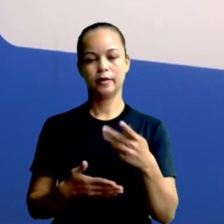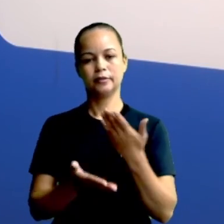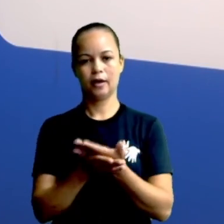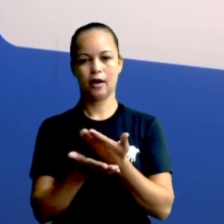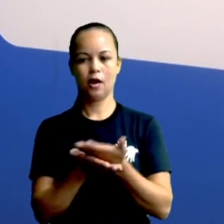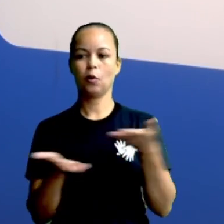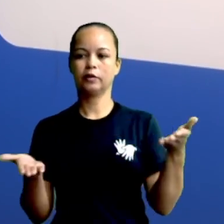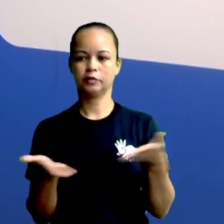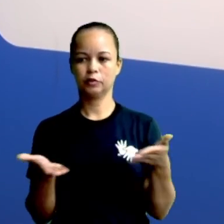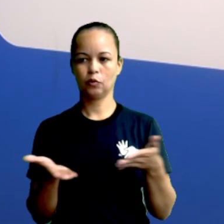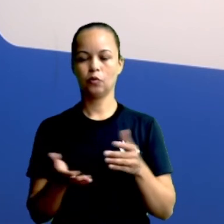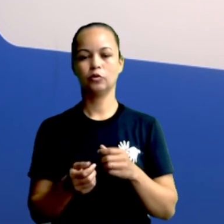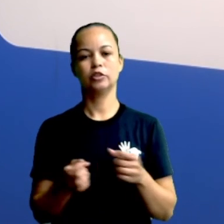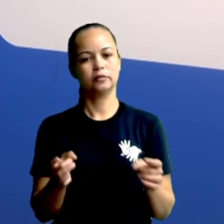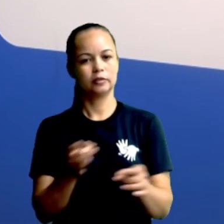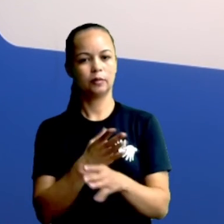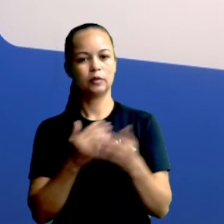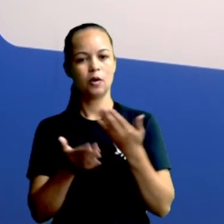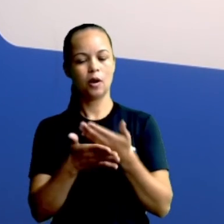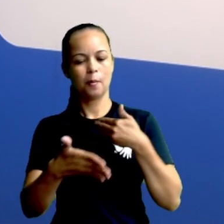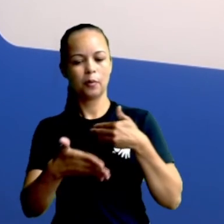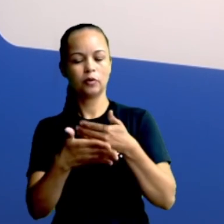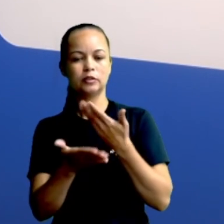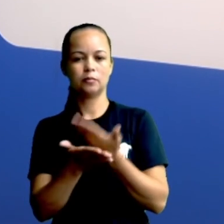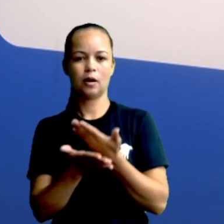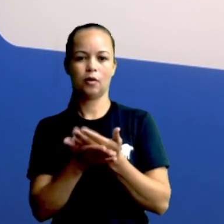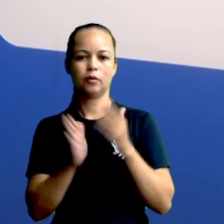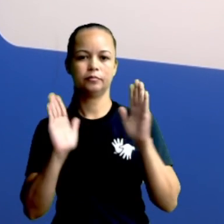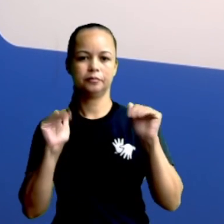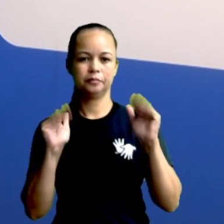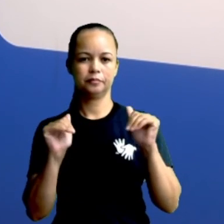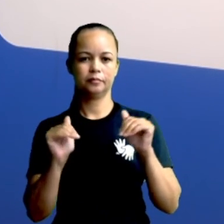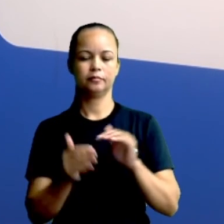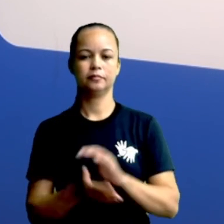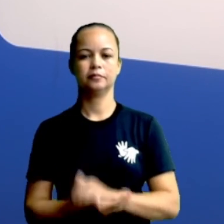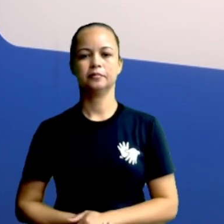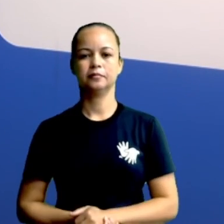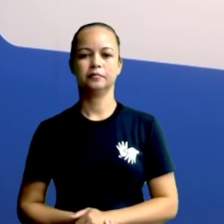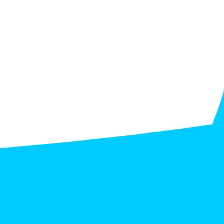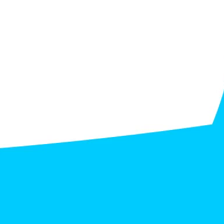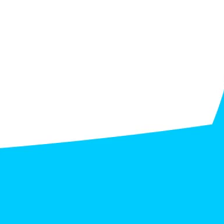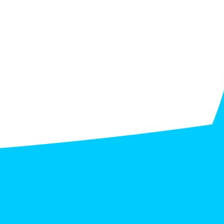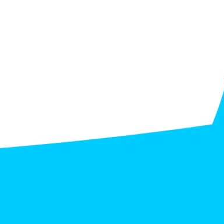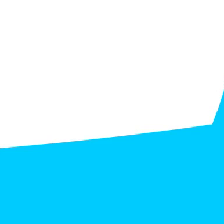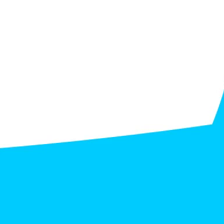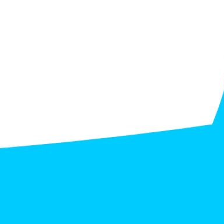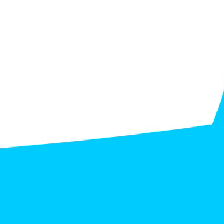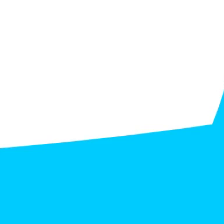hoje, tá? E ficamos para uma próxima aula, né? E tchau, tchau. Até mais.